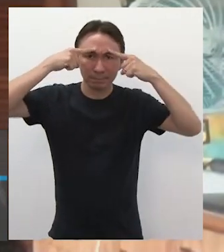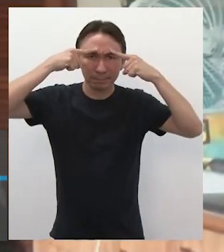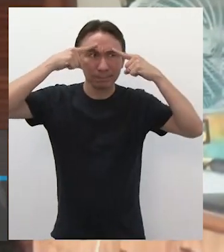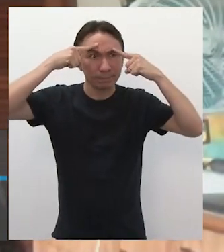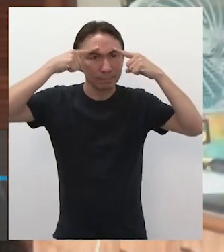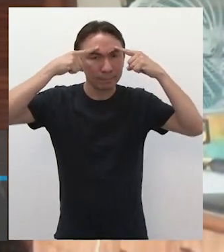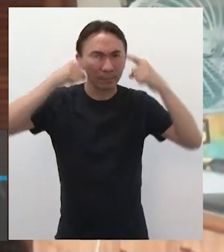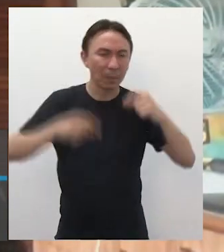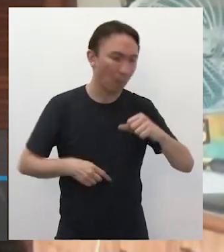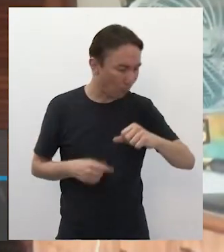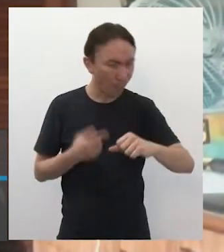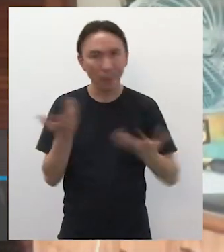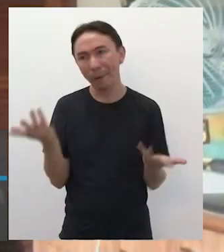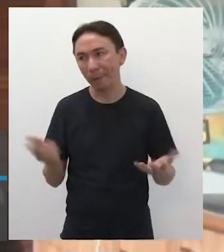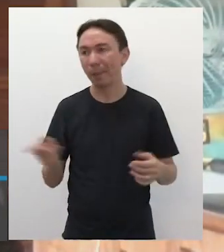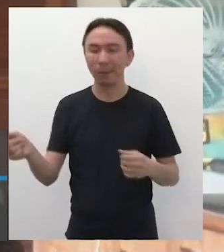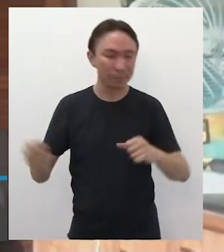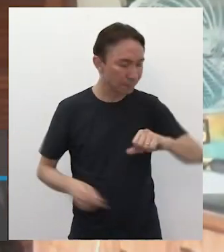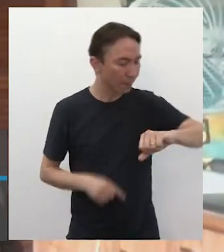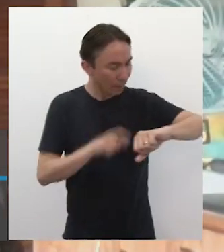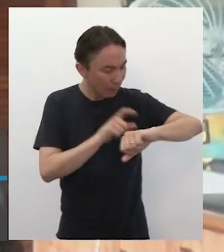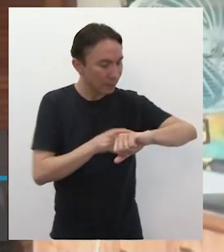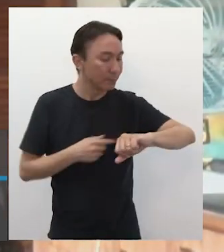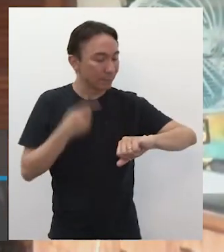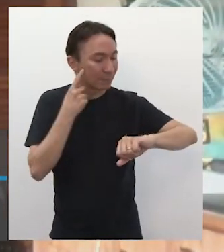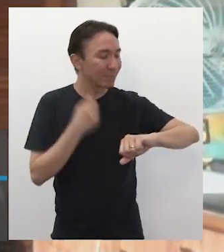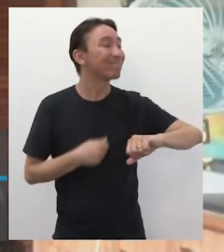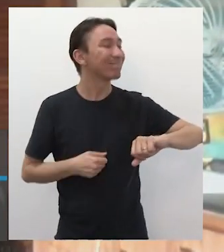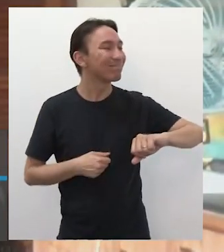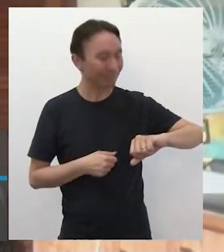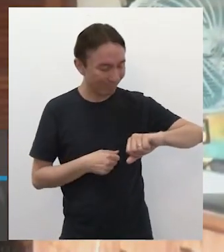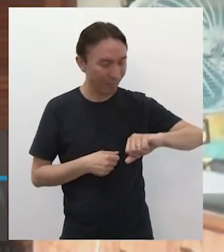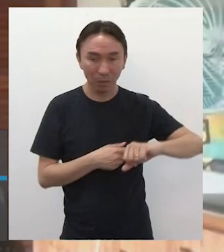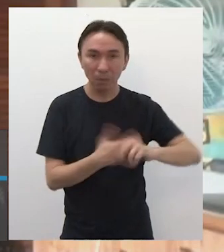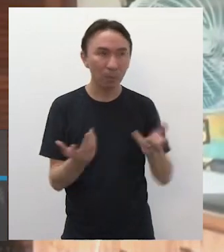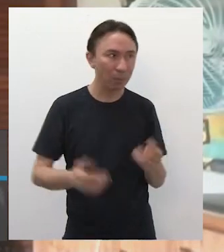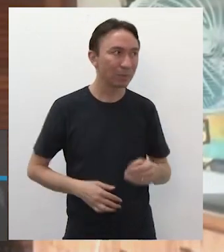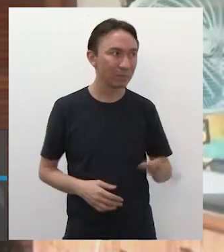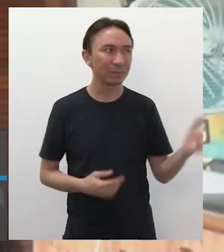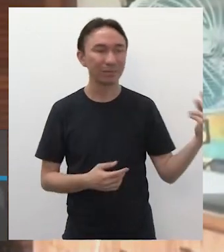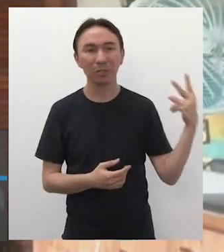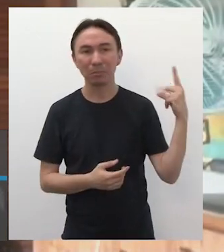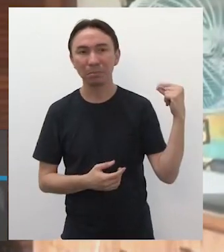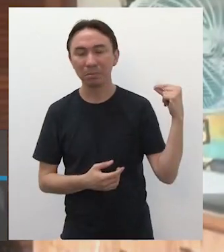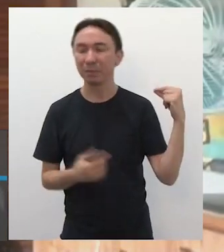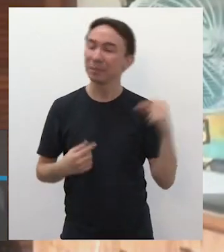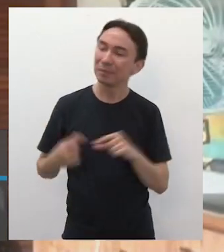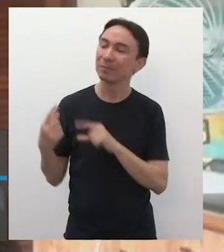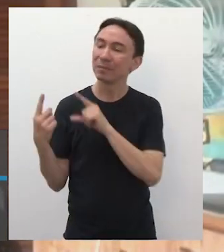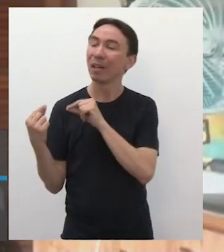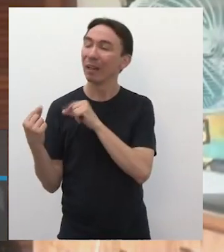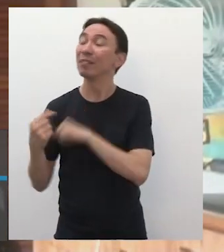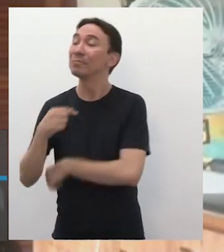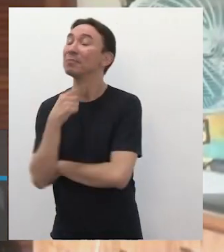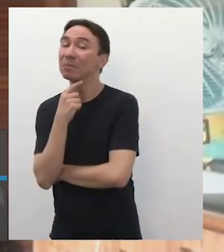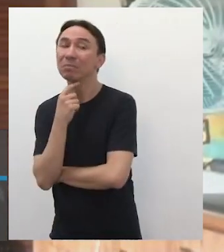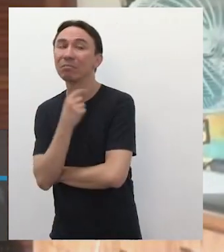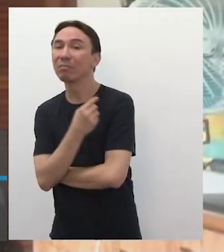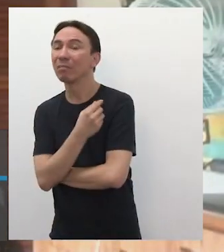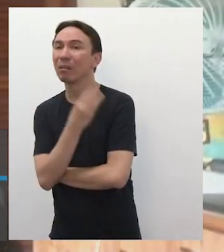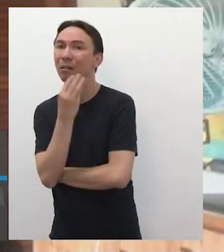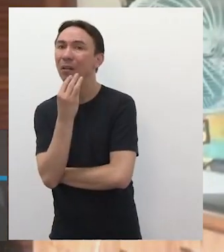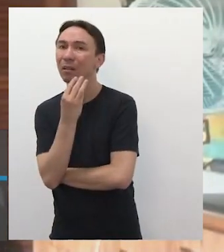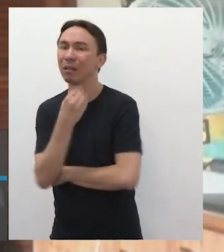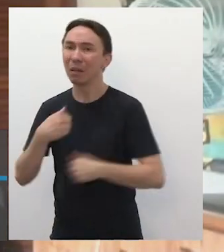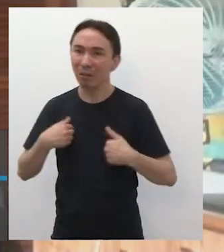ela está, sei lá, conversando com a pessoa que está do lado. Veja, eu não tenho que chamar a pessoa de cínica nem de mal educada. Esse é